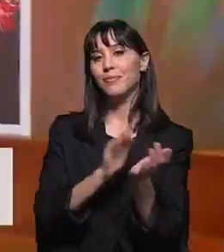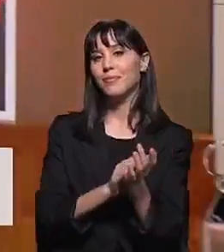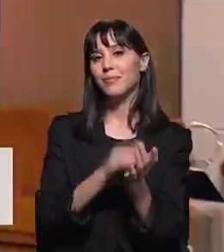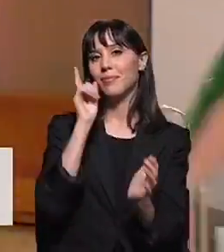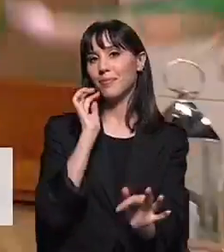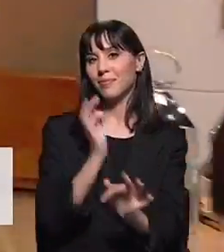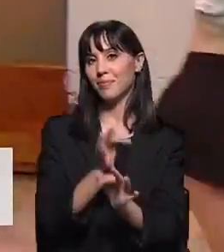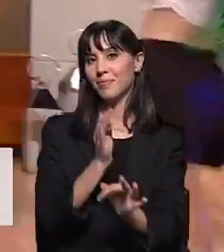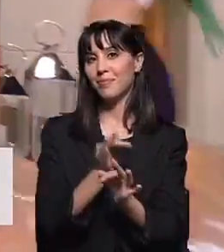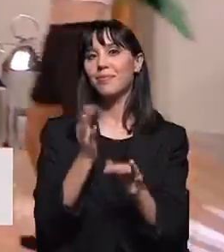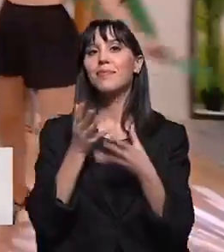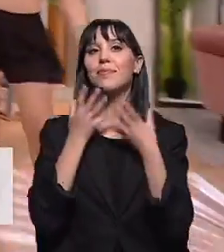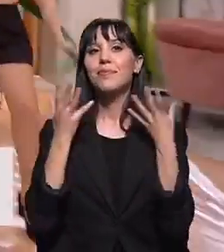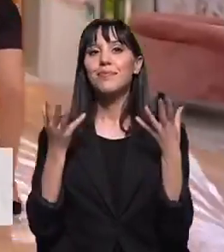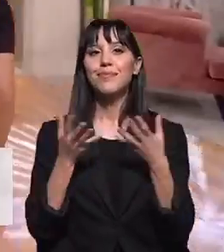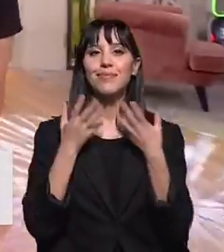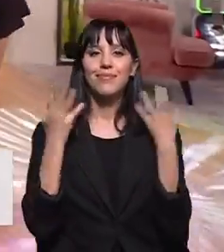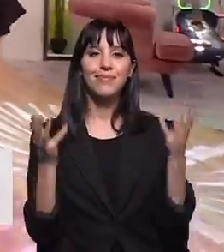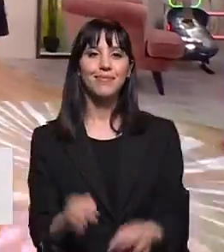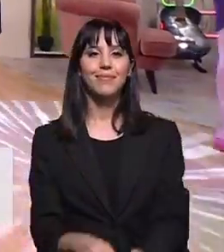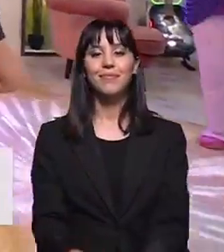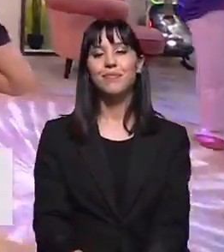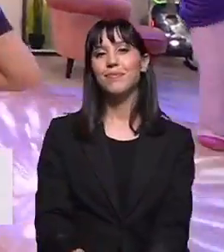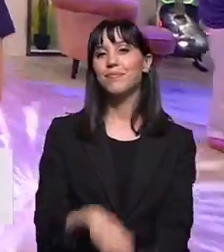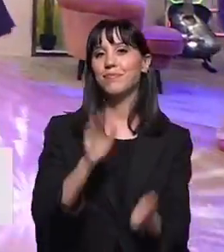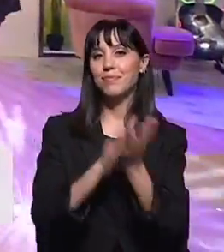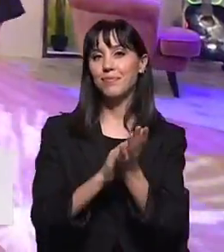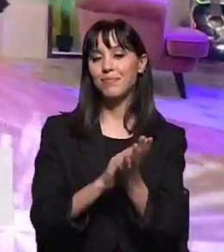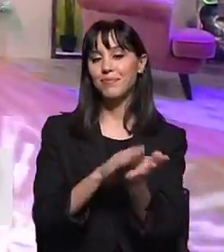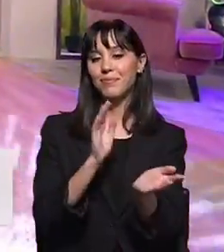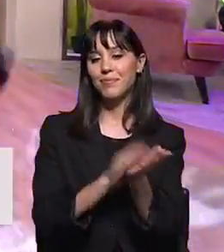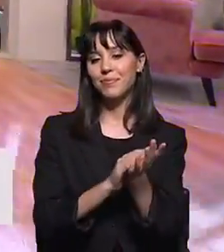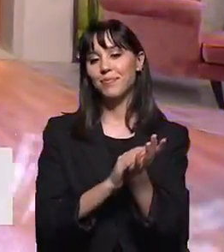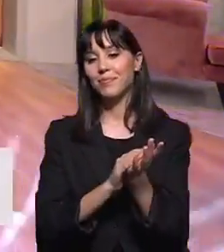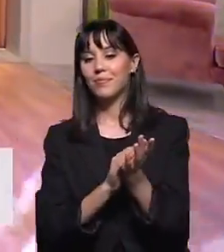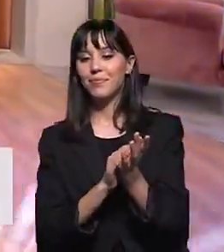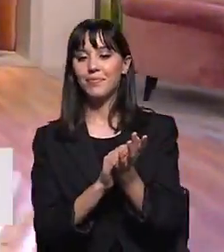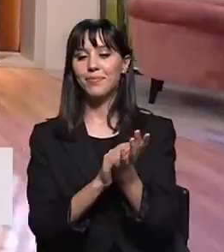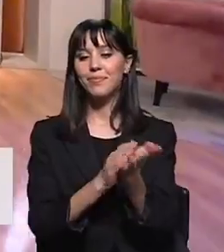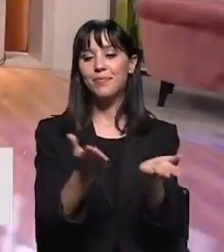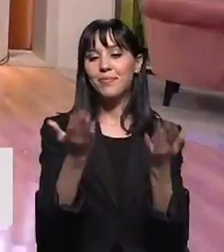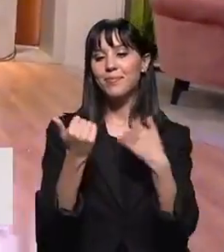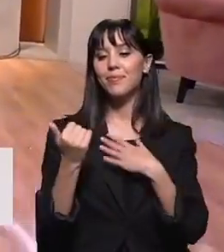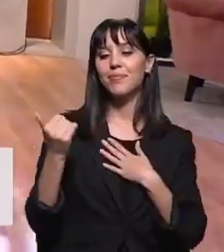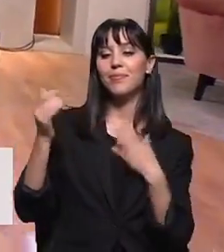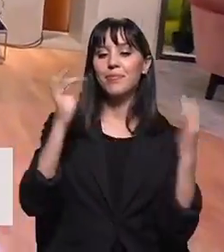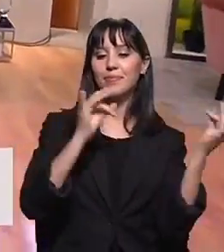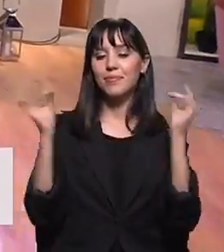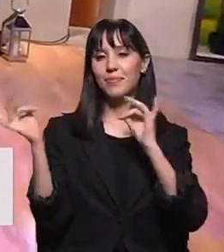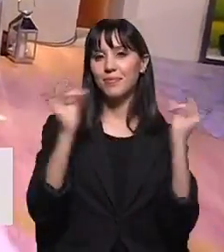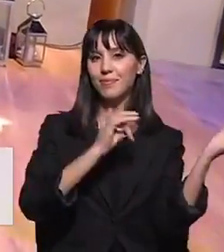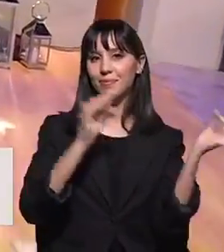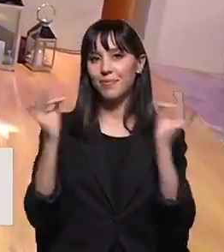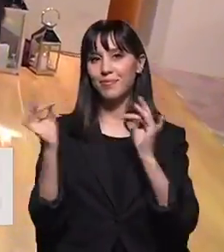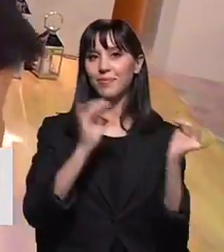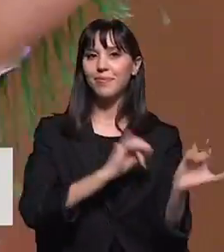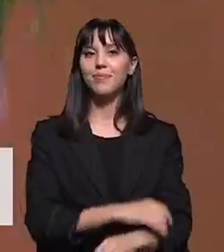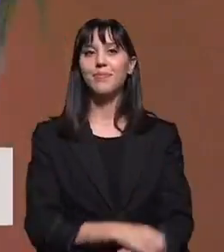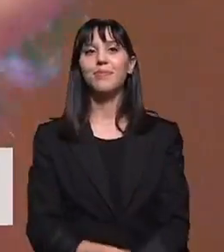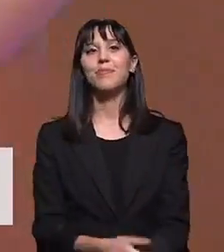de festa e animação. Bate na palma da mão, vem dançar comigo a modinha do